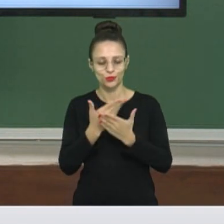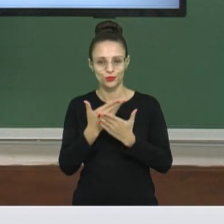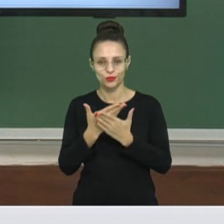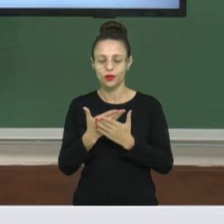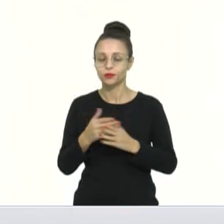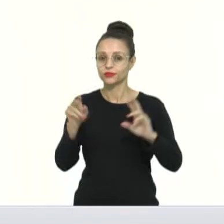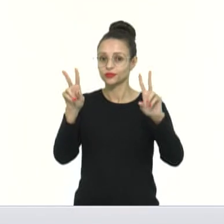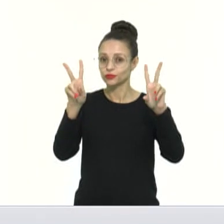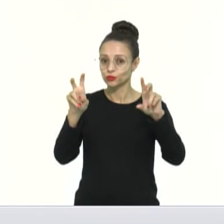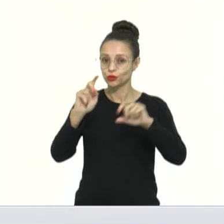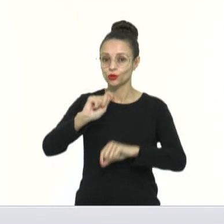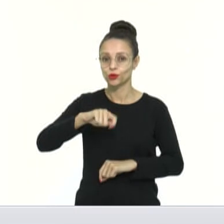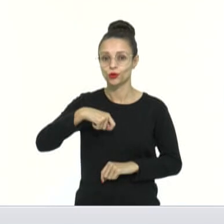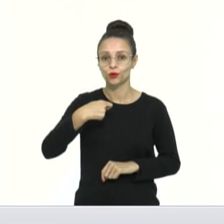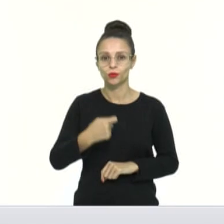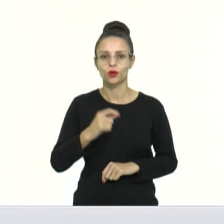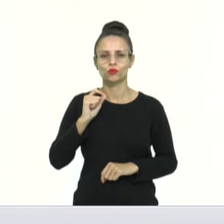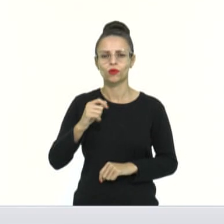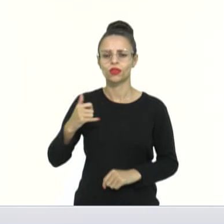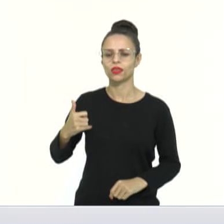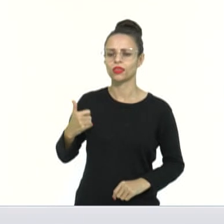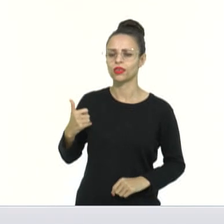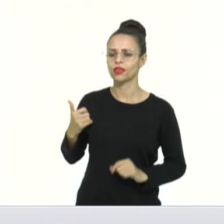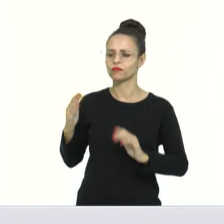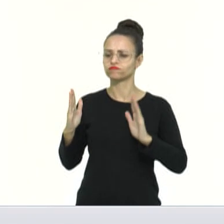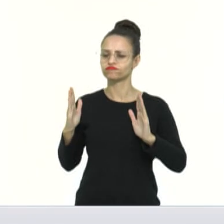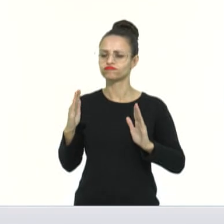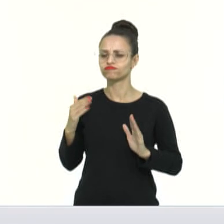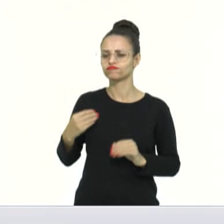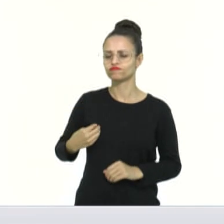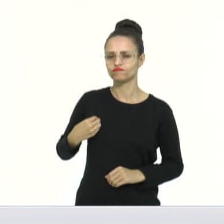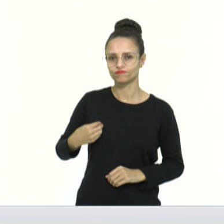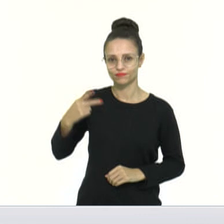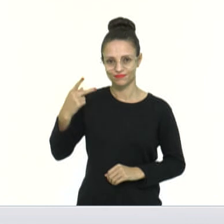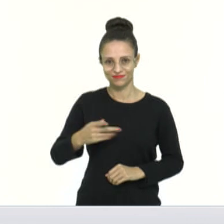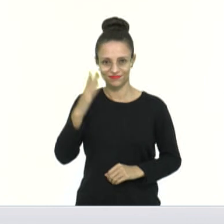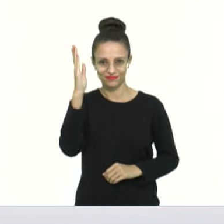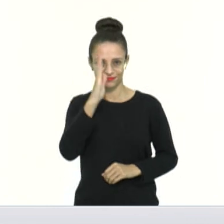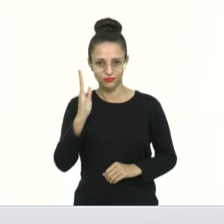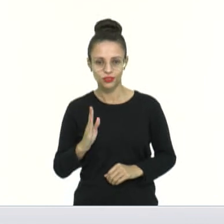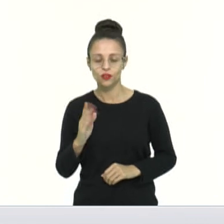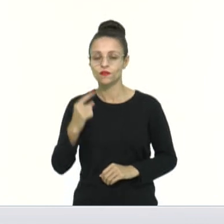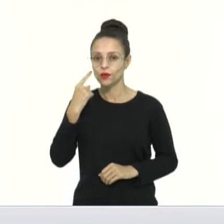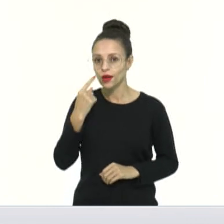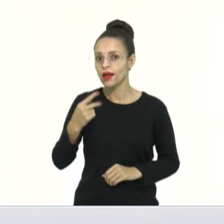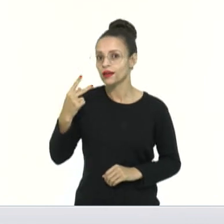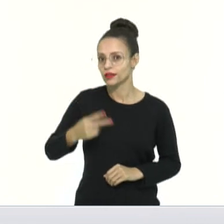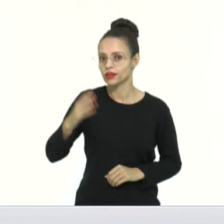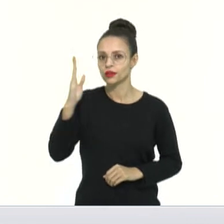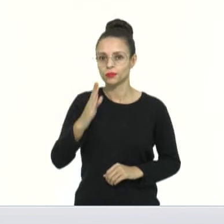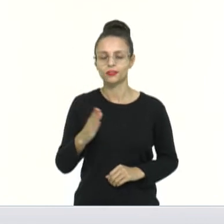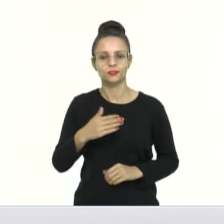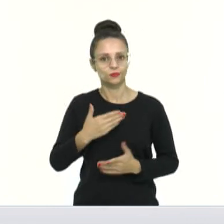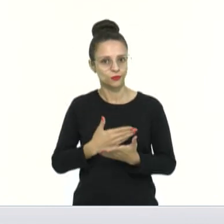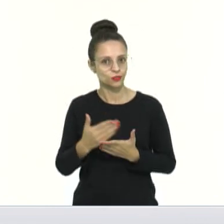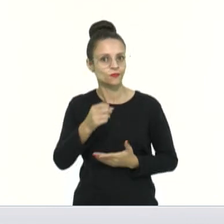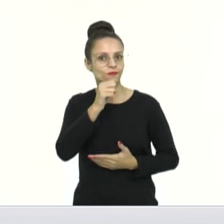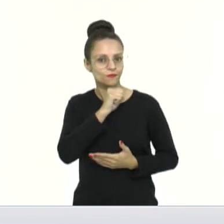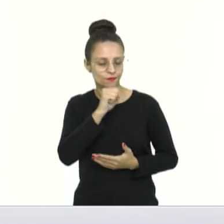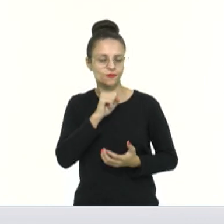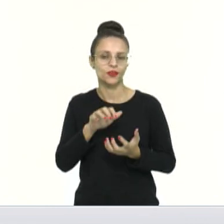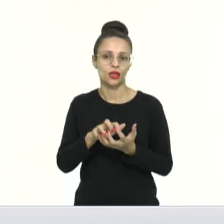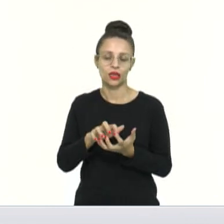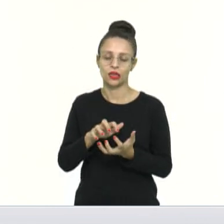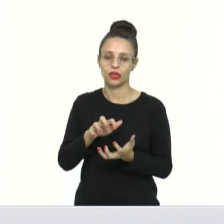Nós falamos sobre a expectativa de vida no Brasil. Nós vimos que o Brasil está envelhecendo,